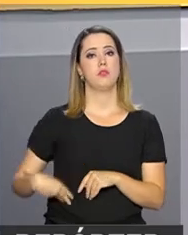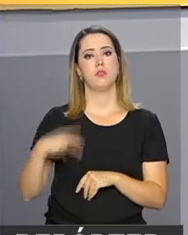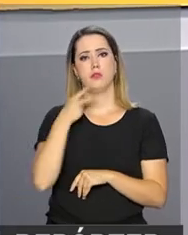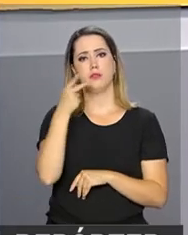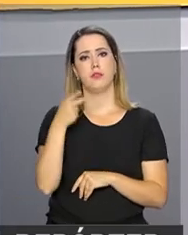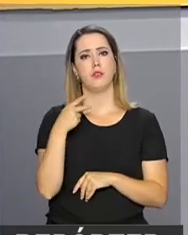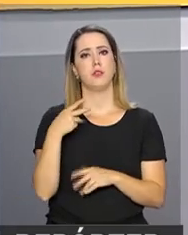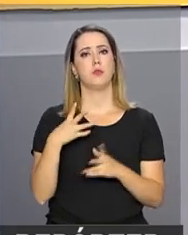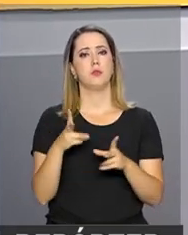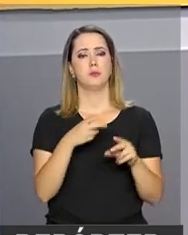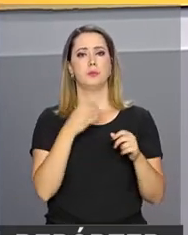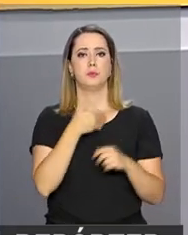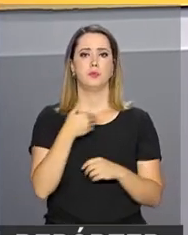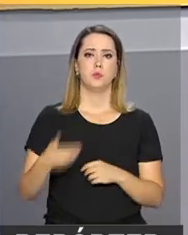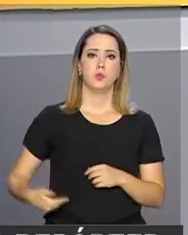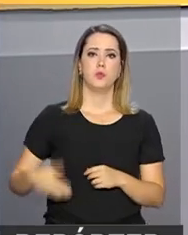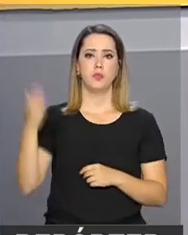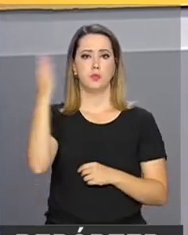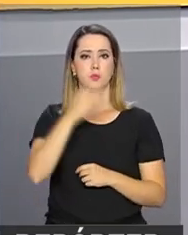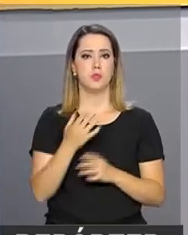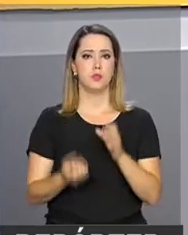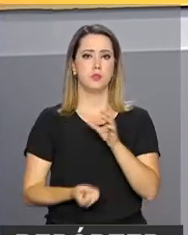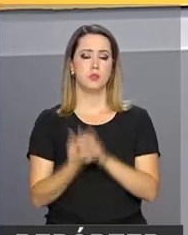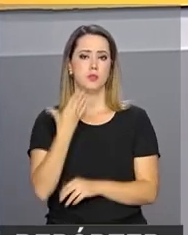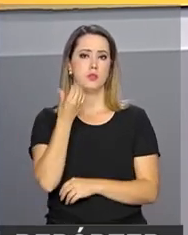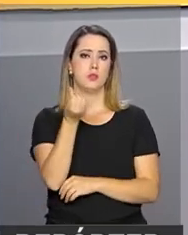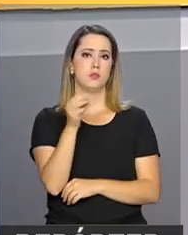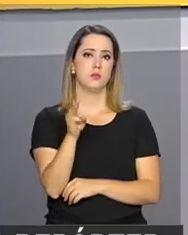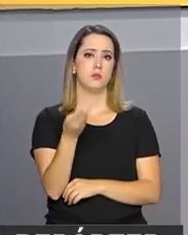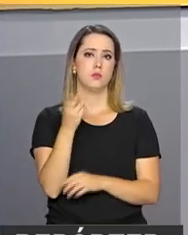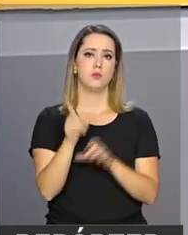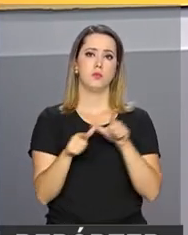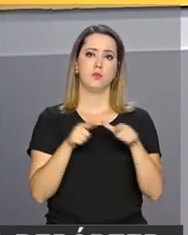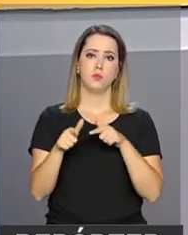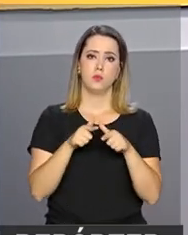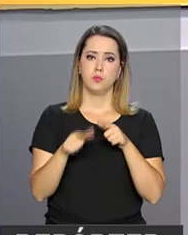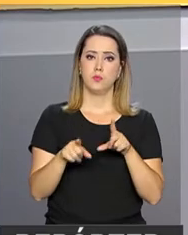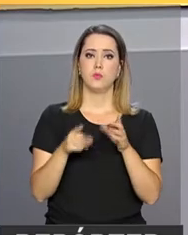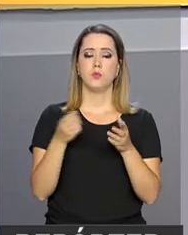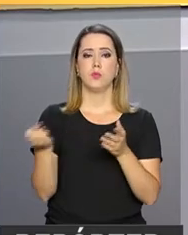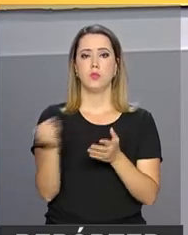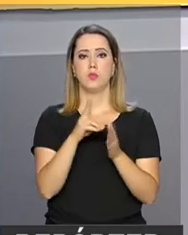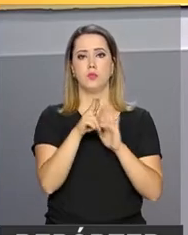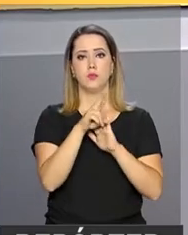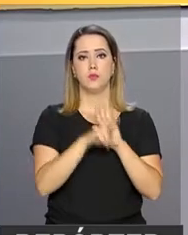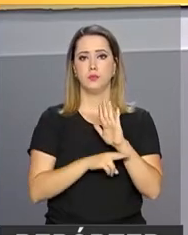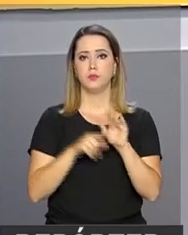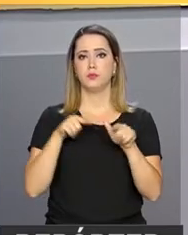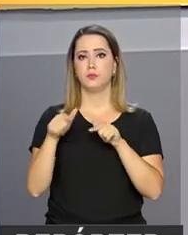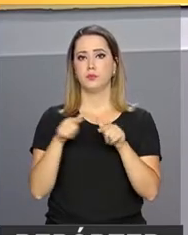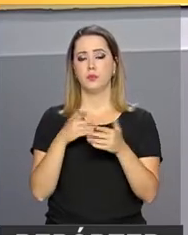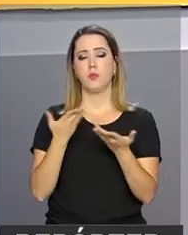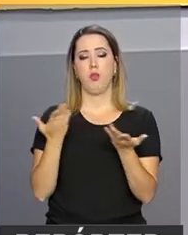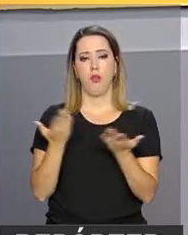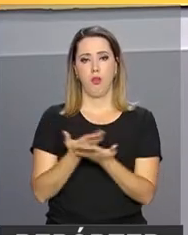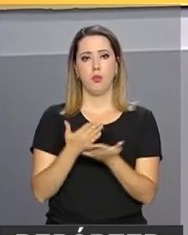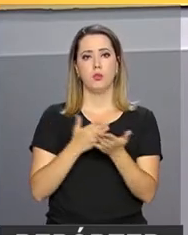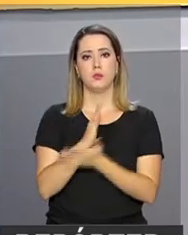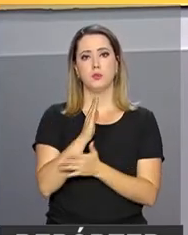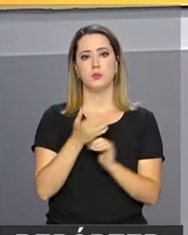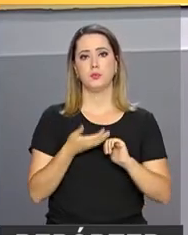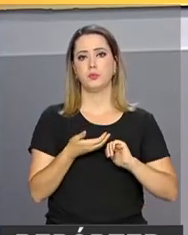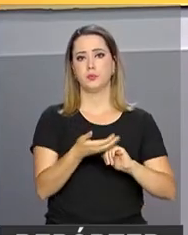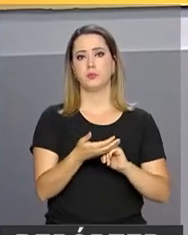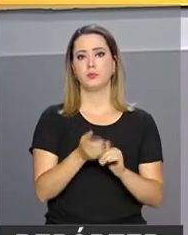que a expectativa do governo brasileiro é a geração de 6 milhões de empregos com a reforma trabalhista recém-aprovada no